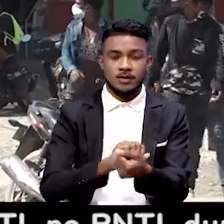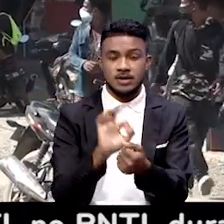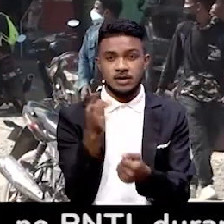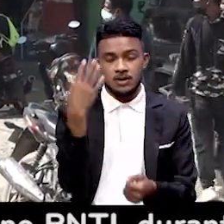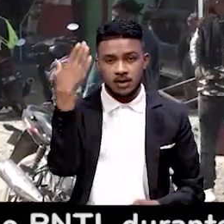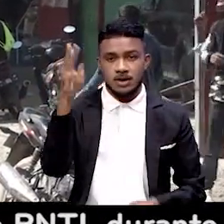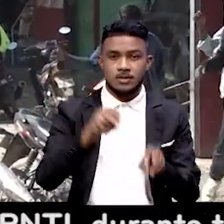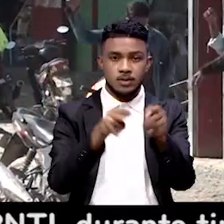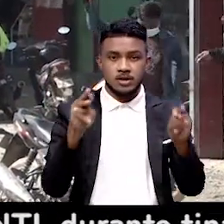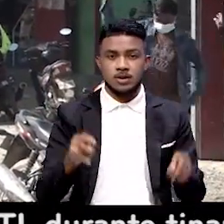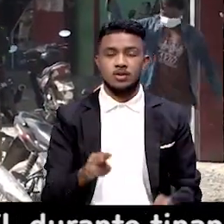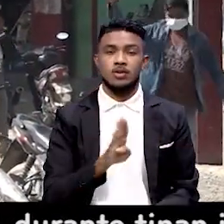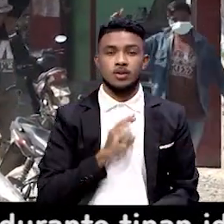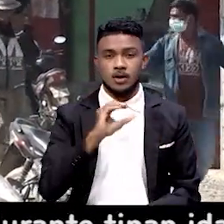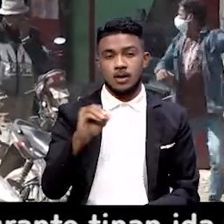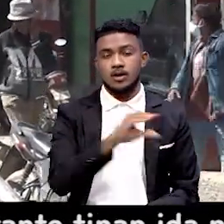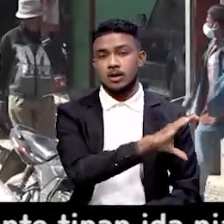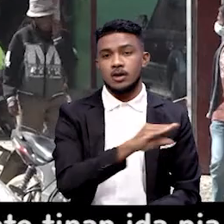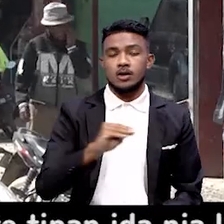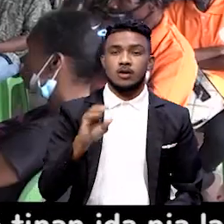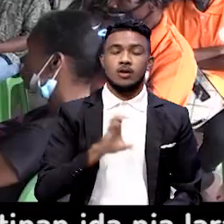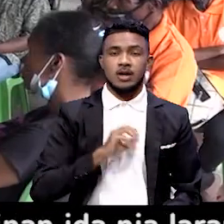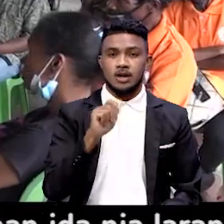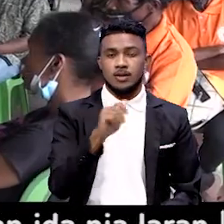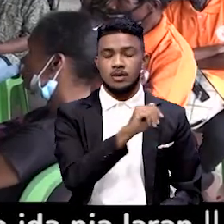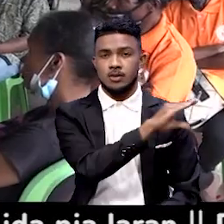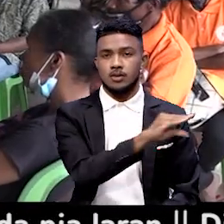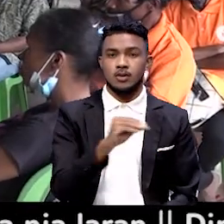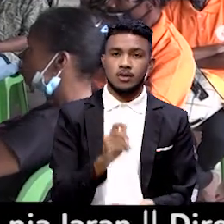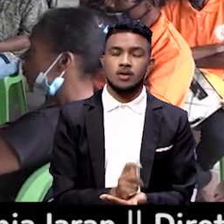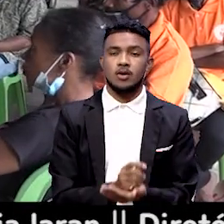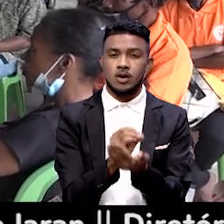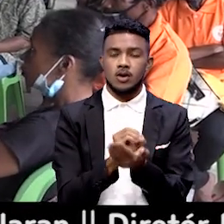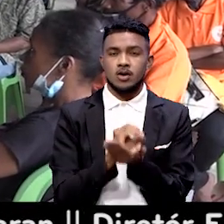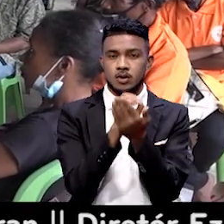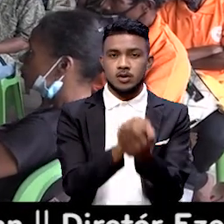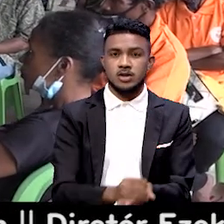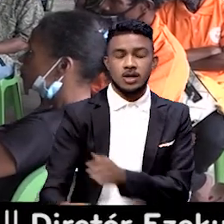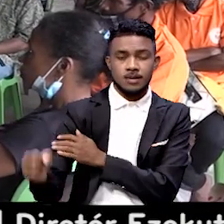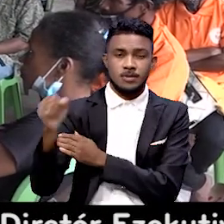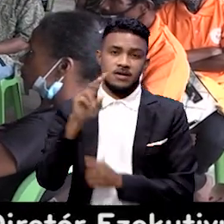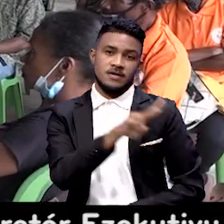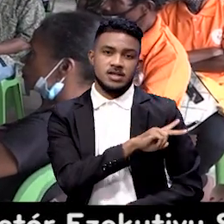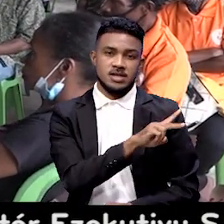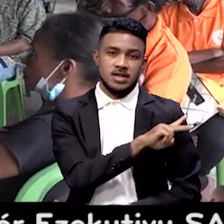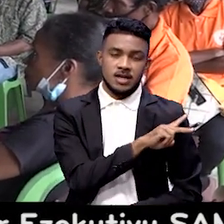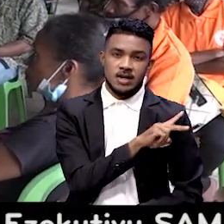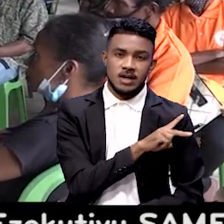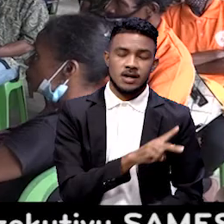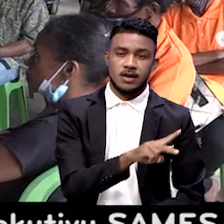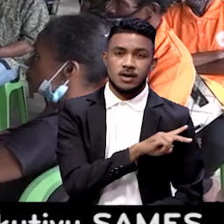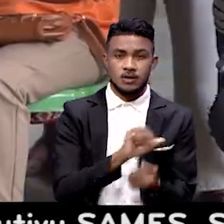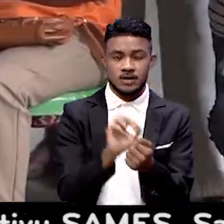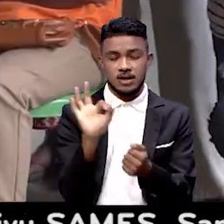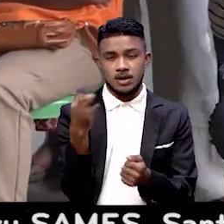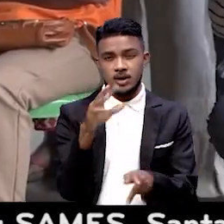e ao município Bobonaro, Covalima, no Reua. O objetivo dessa campanha de vacinação é a fornecer vacina COVID-19